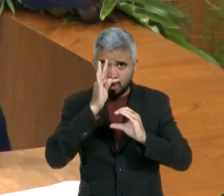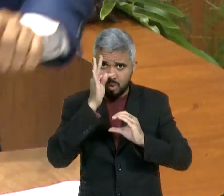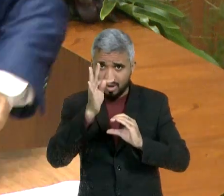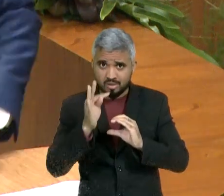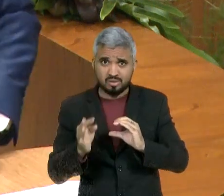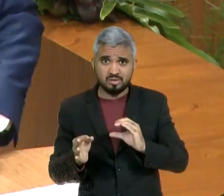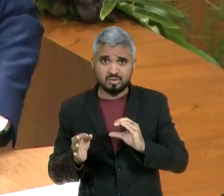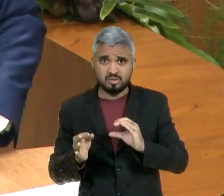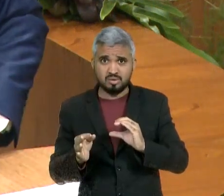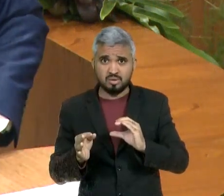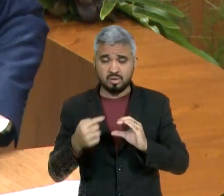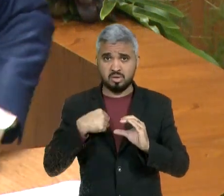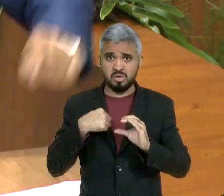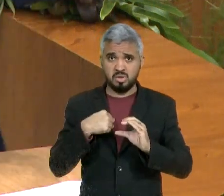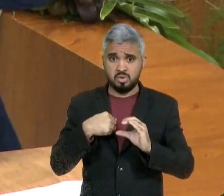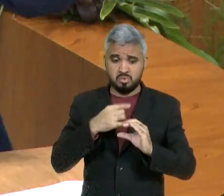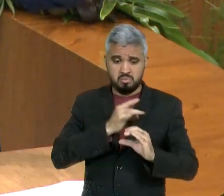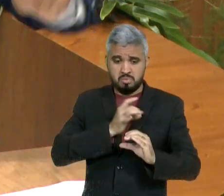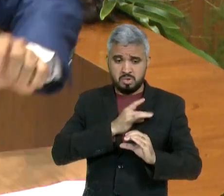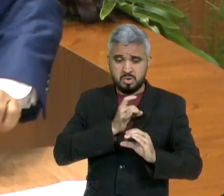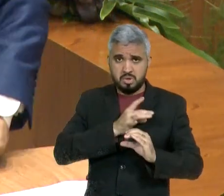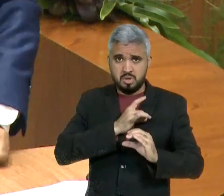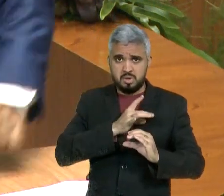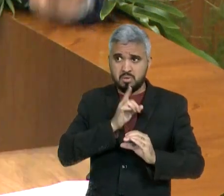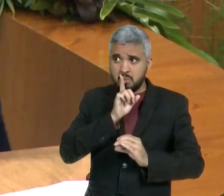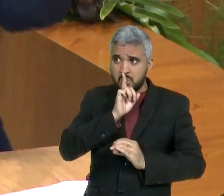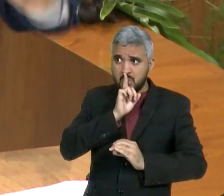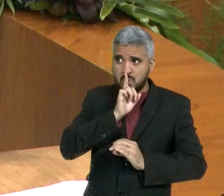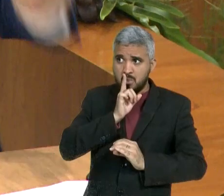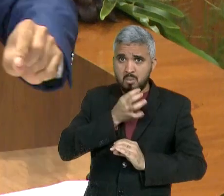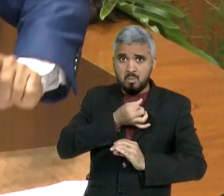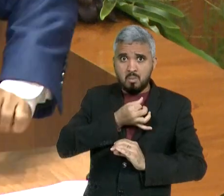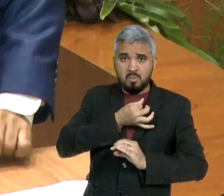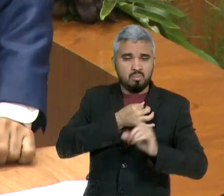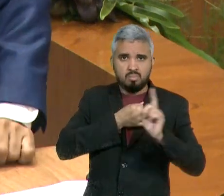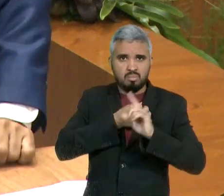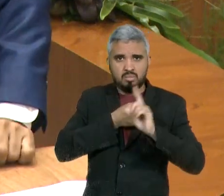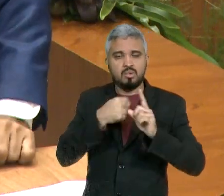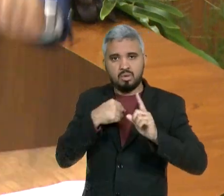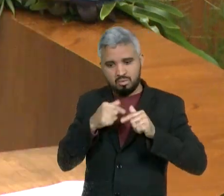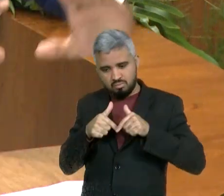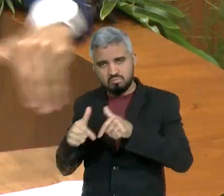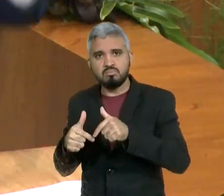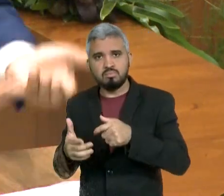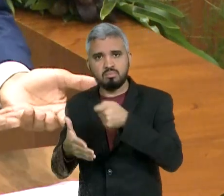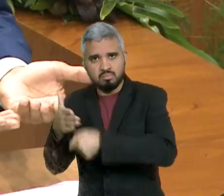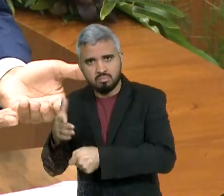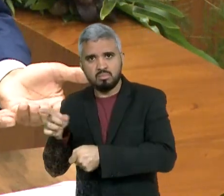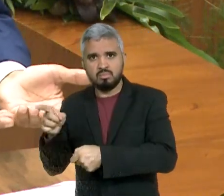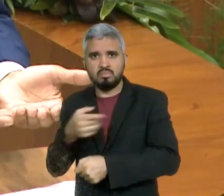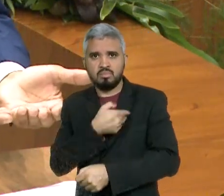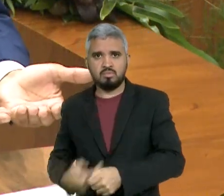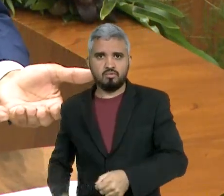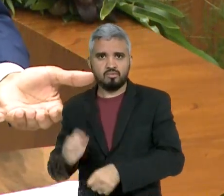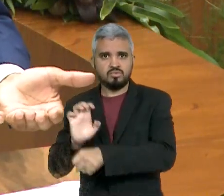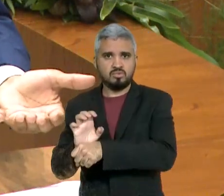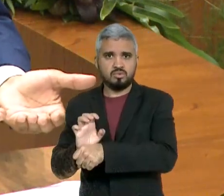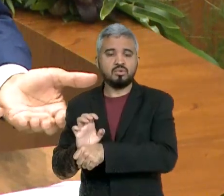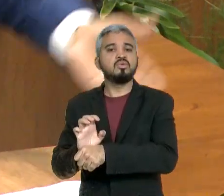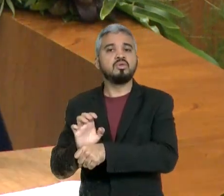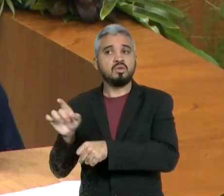não me acovardei. Eu não prevariquei, eu fui para cima. Restabelecer a